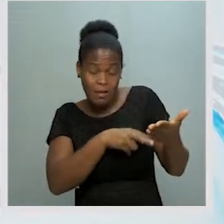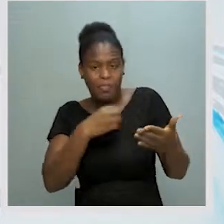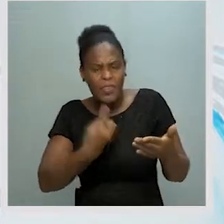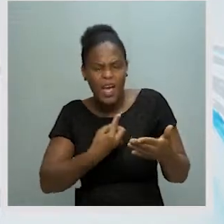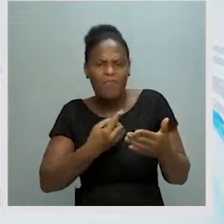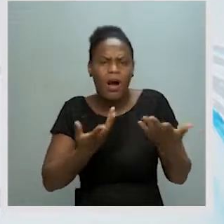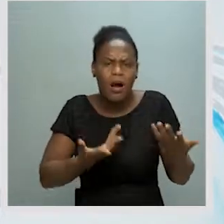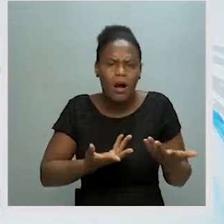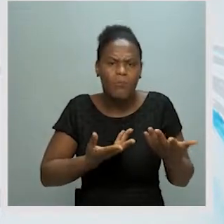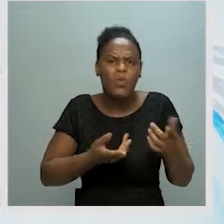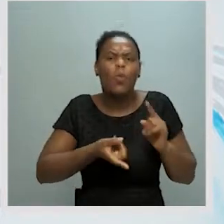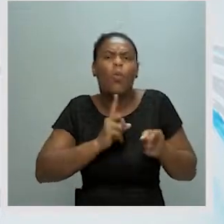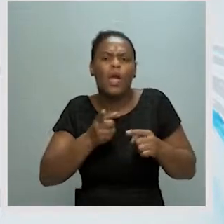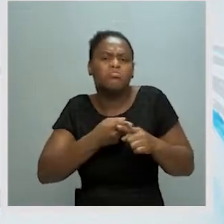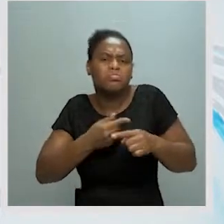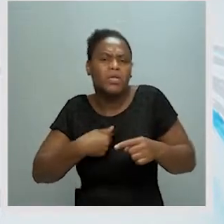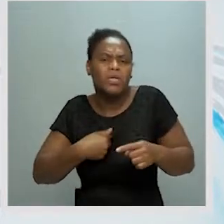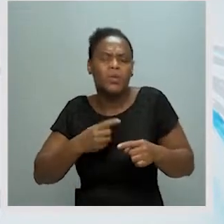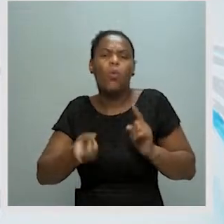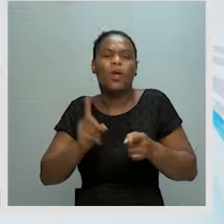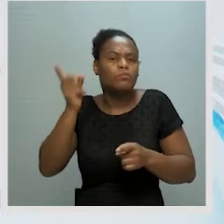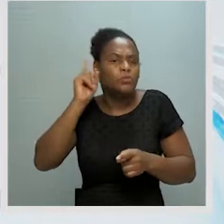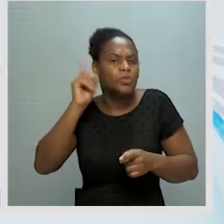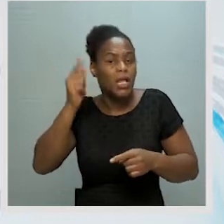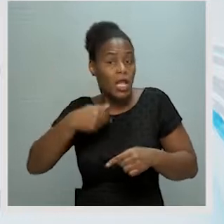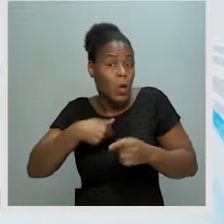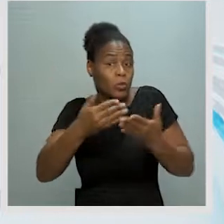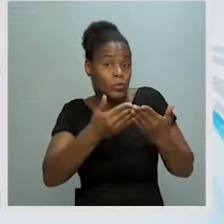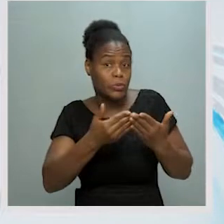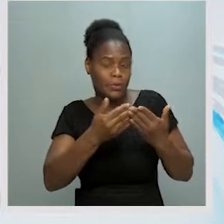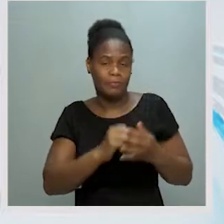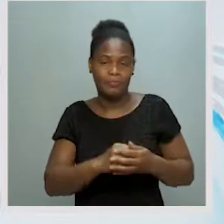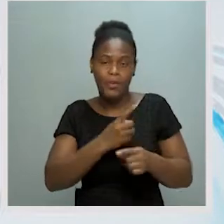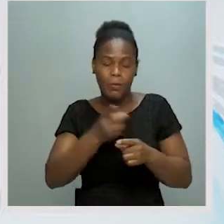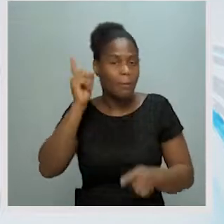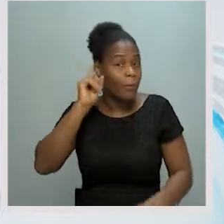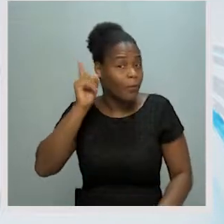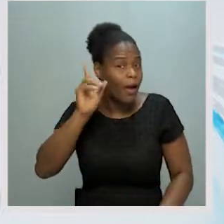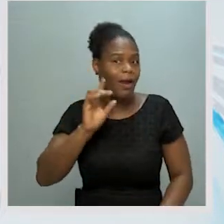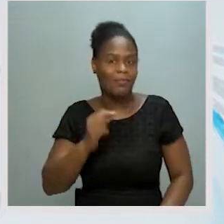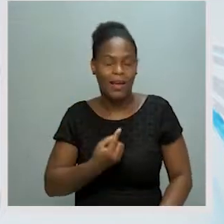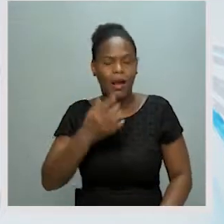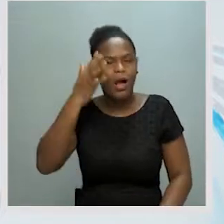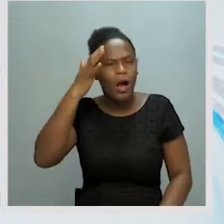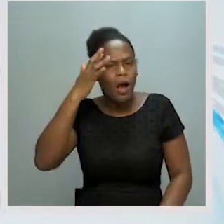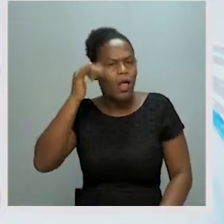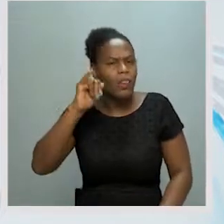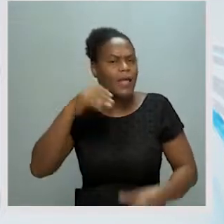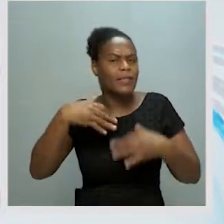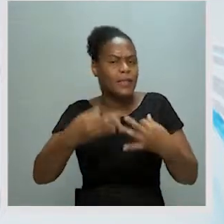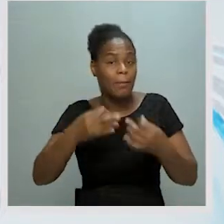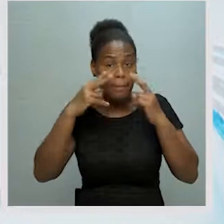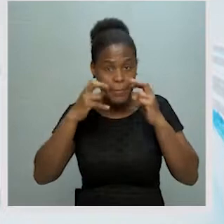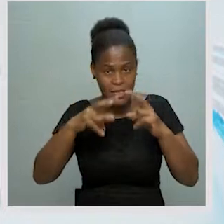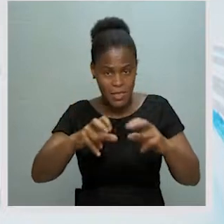nos interessa ou daquilo que é importante para nós no momento do nosso estudo. Daí que é importante ter em mente cada